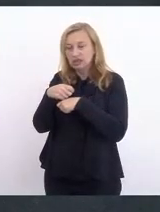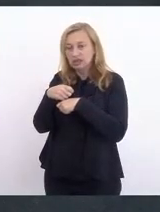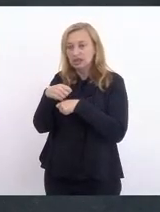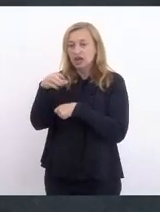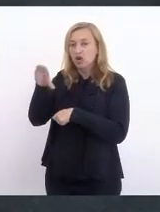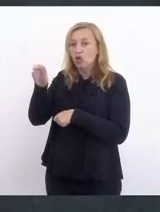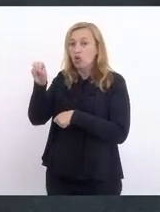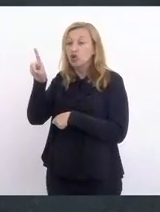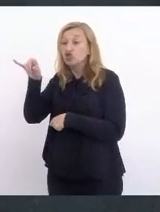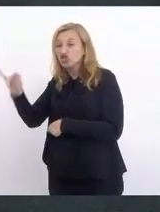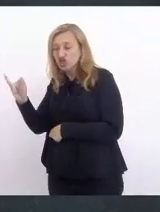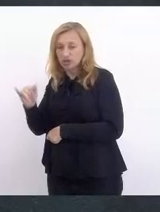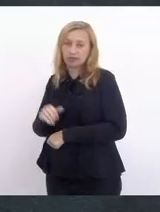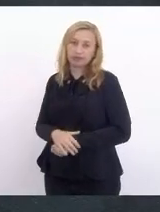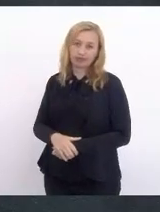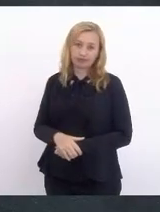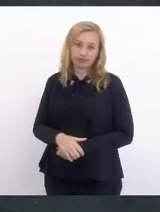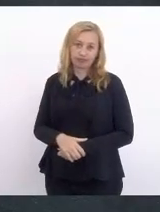a codin